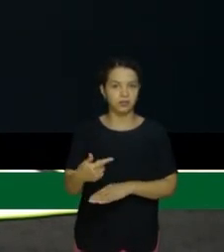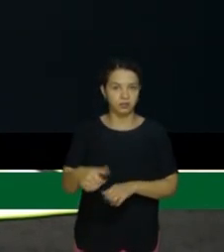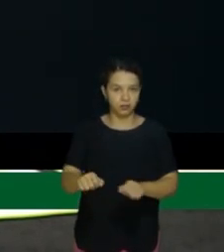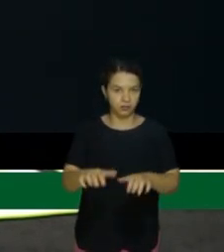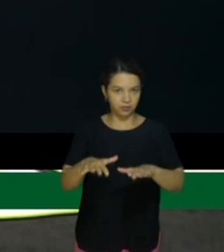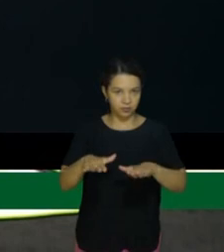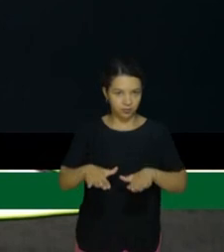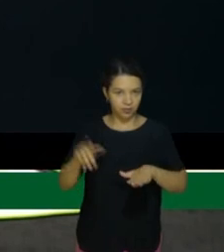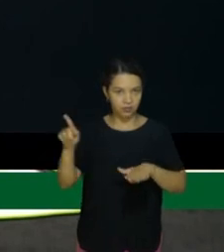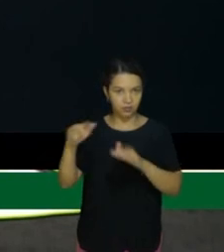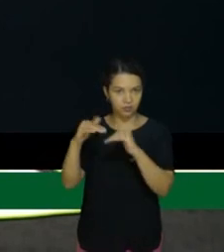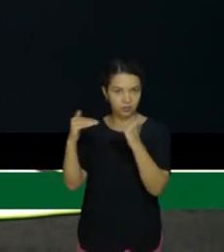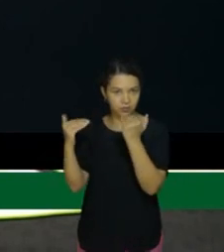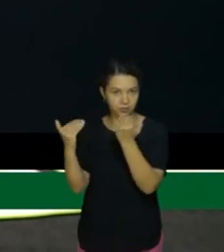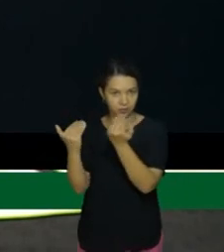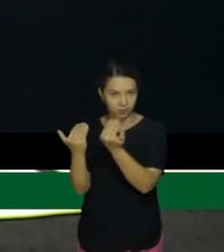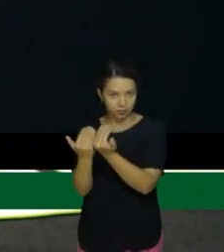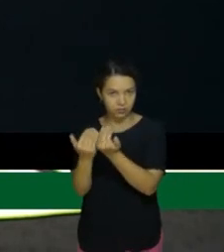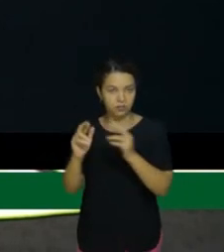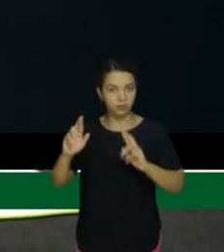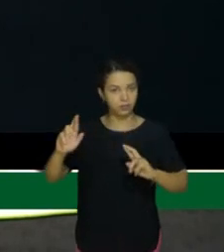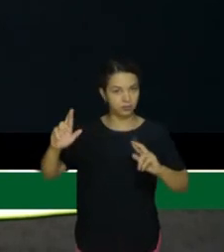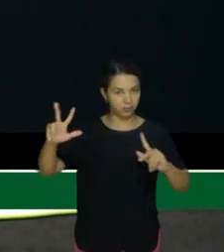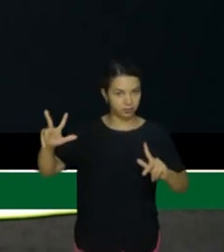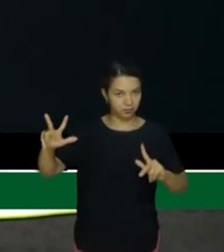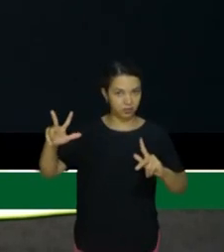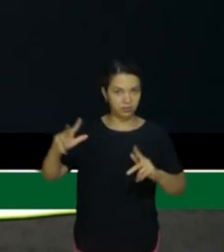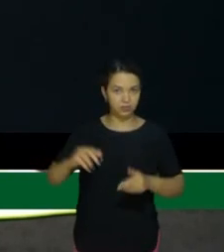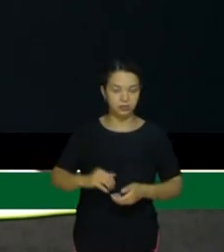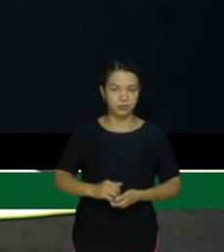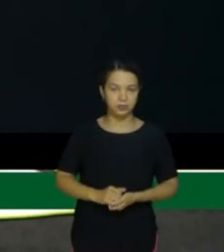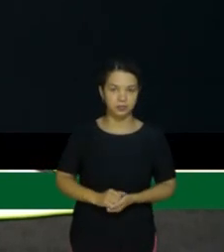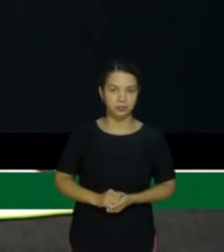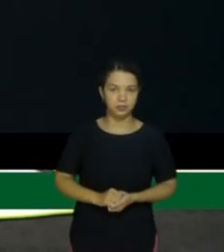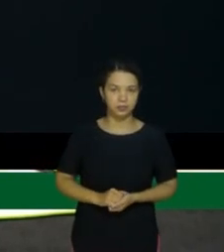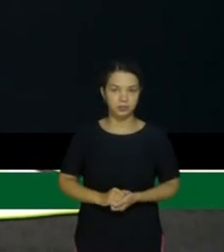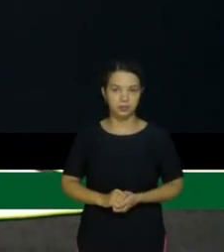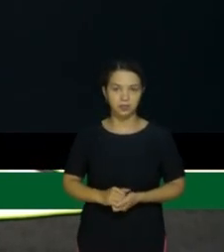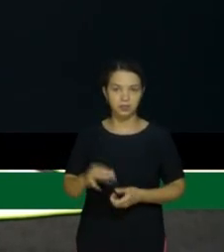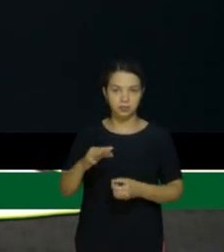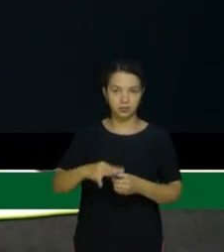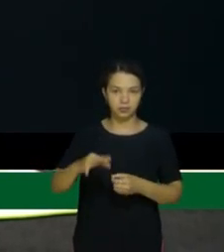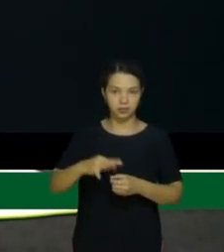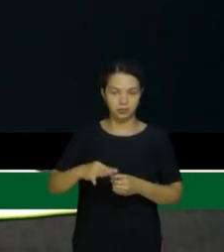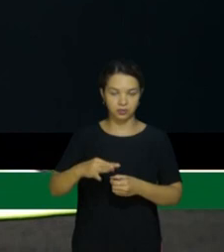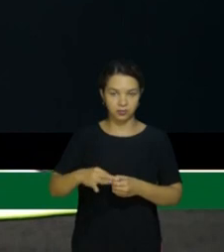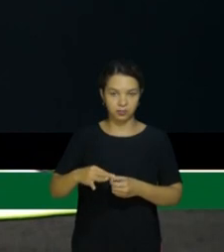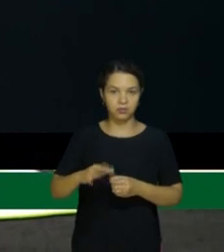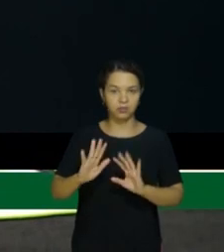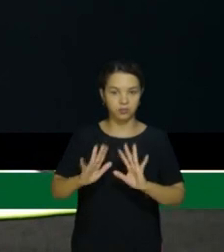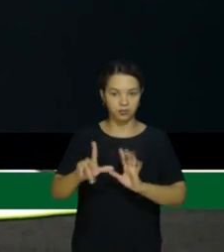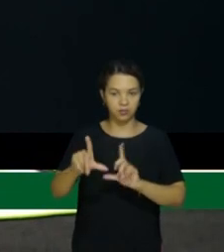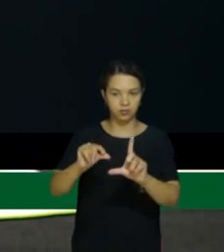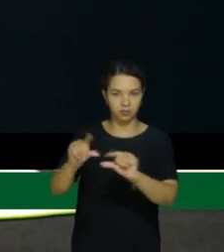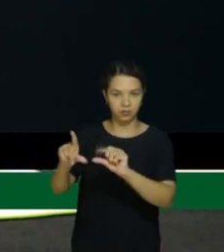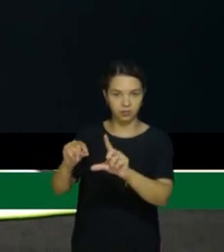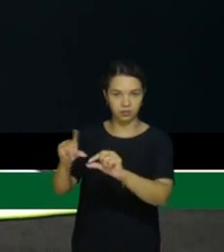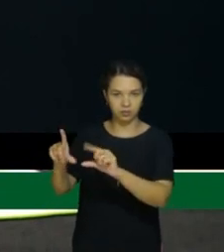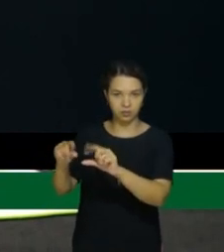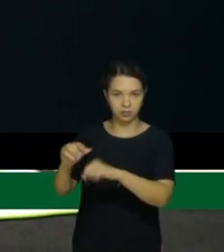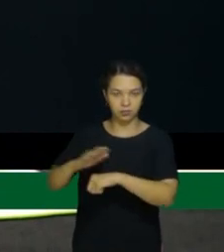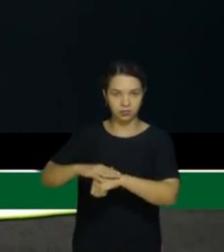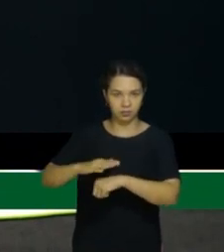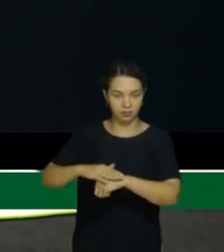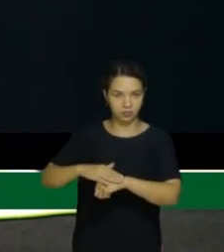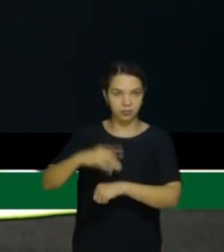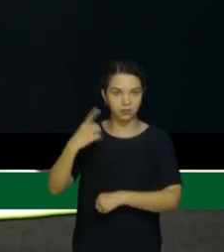Assembleia Legislativa essas entidades foram todas selecionadas pelos deputados